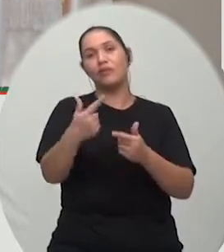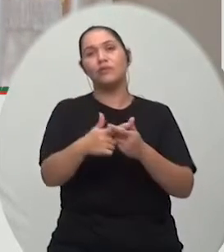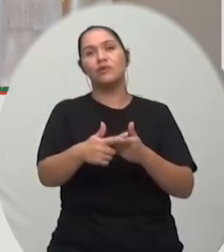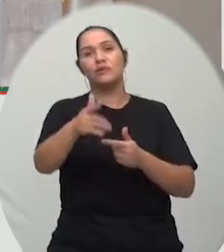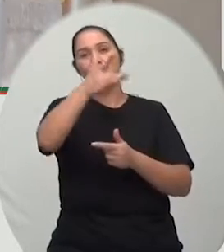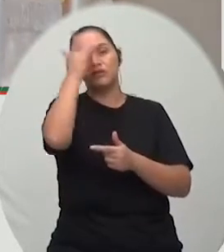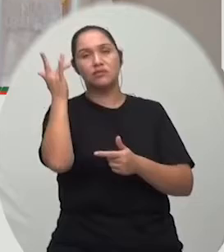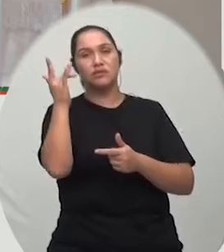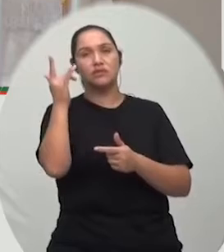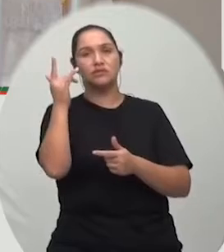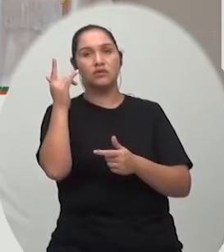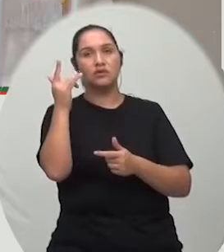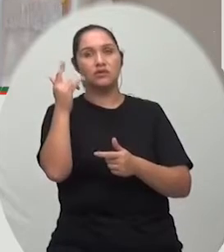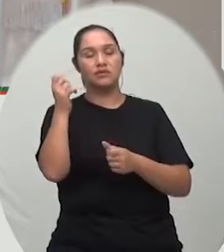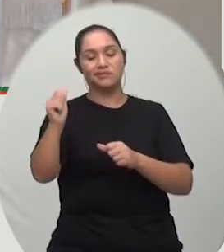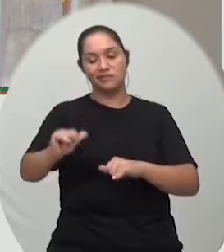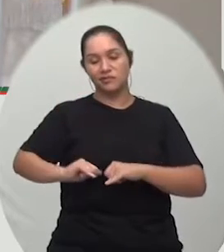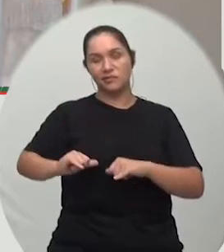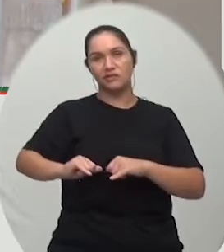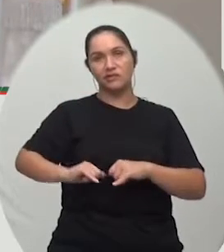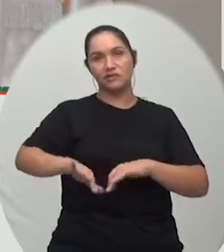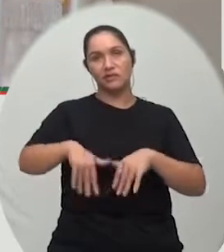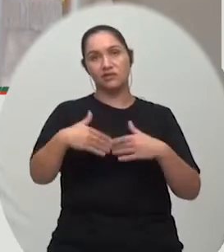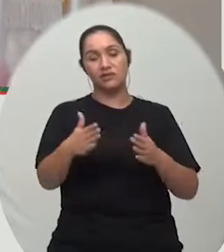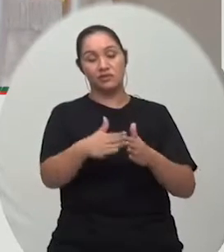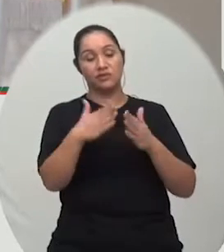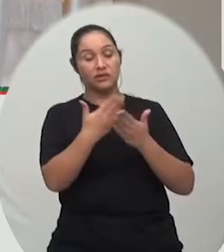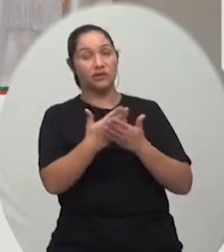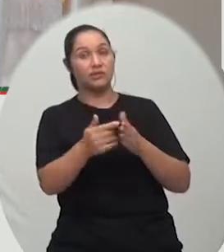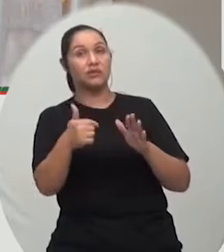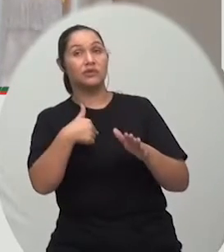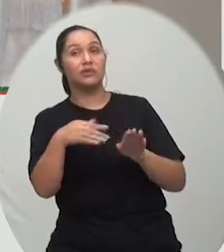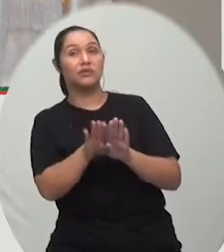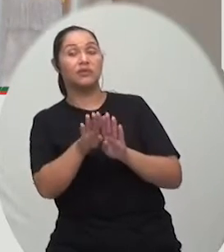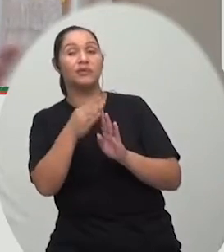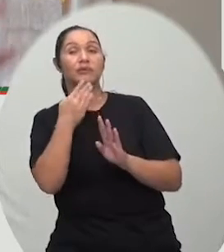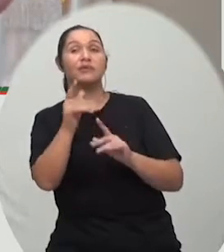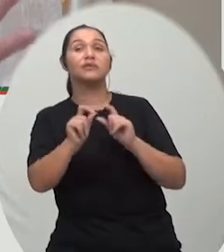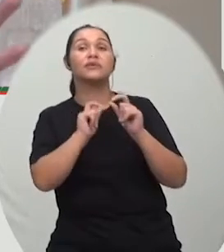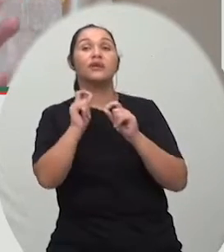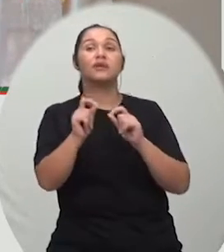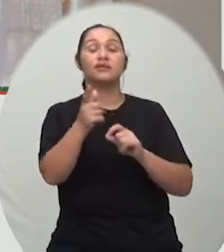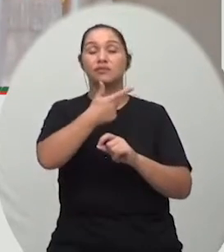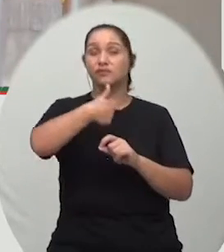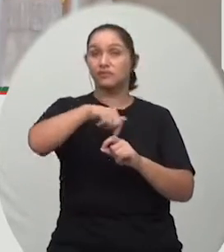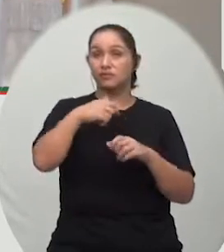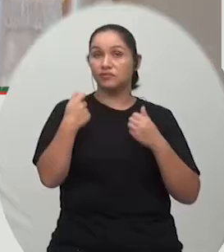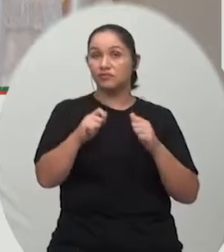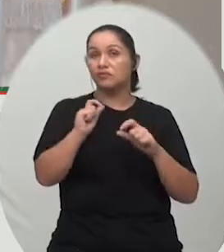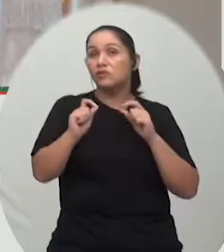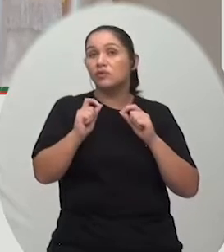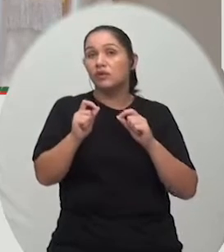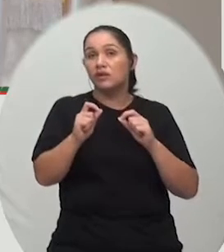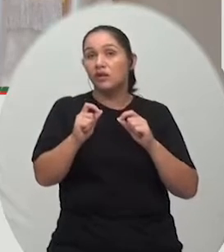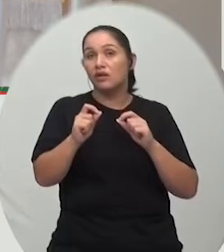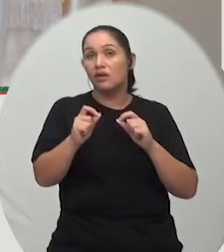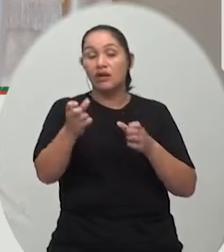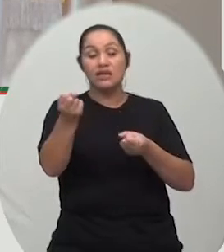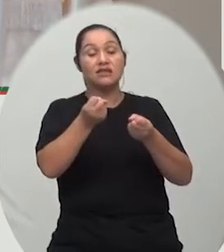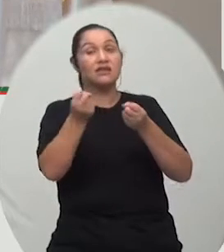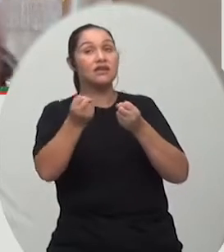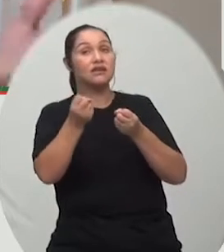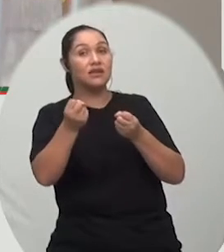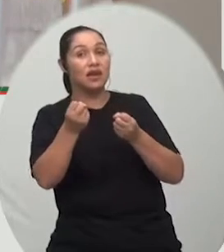atormentado a vida de muitos criciumenses. E no meu requerimento, eu também peço que a gente tenha conhecimento, quantos carros foram apreendidos, quantos